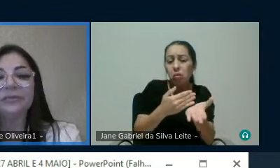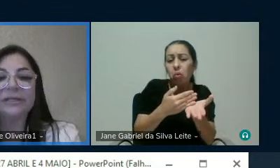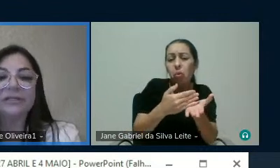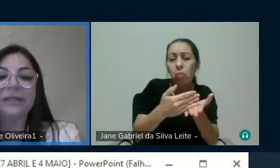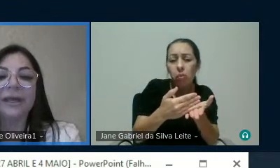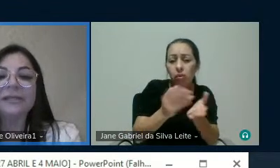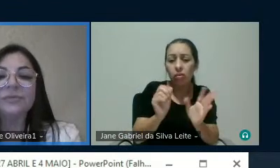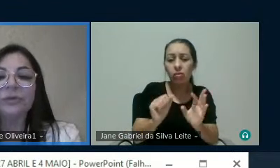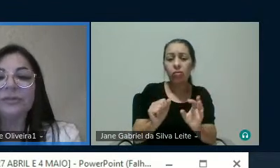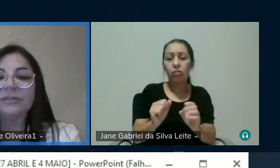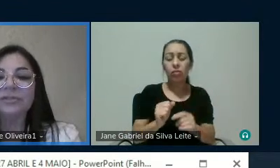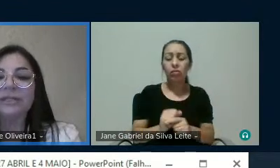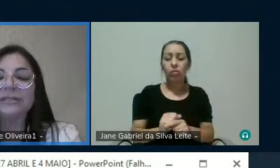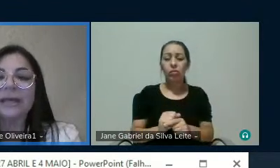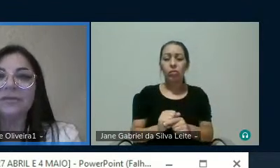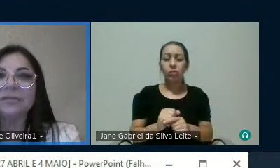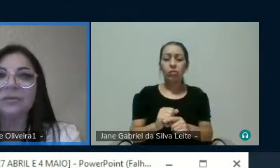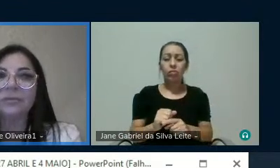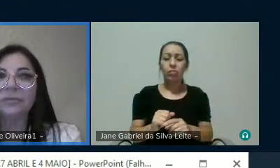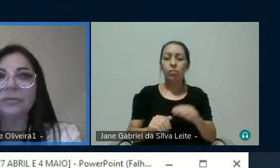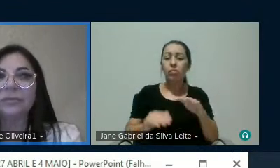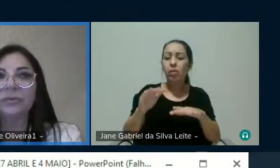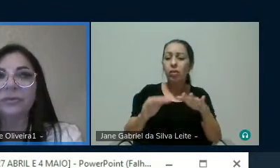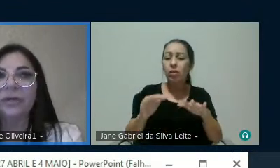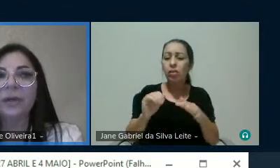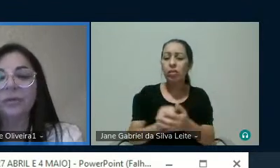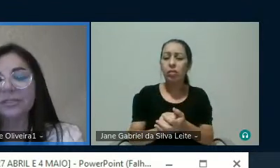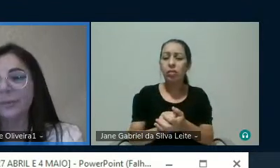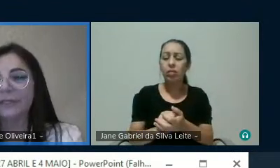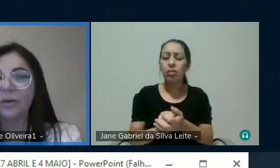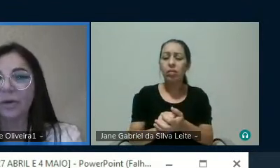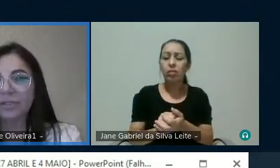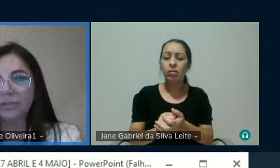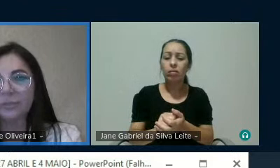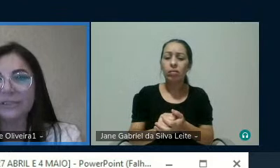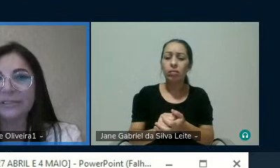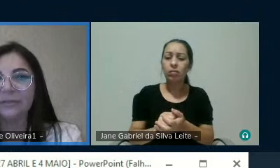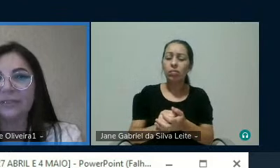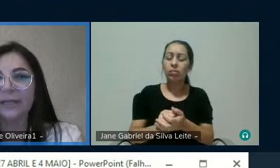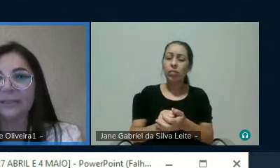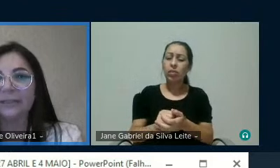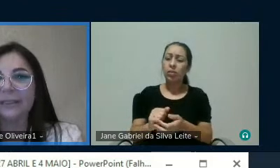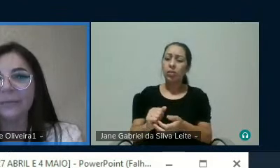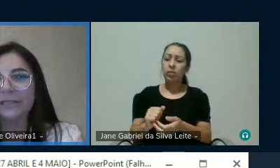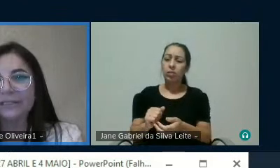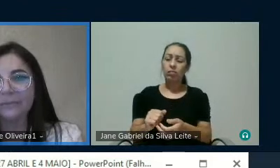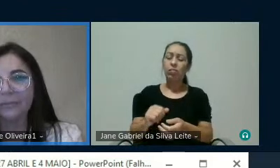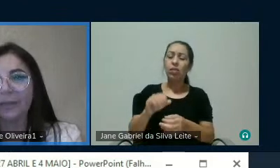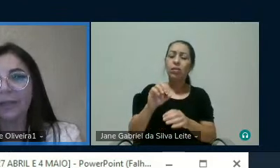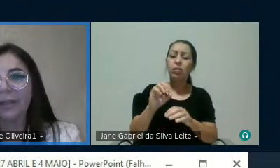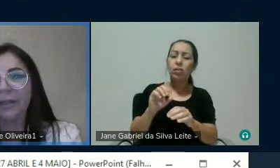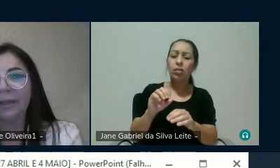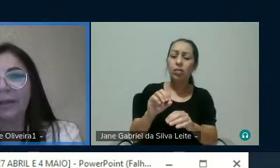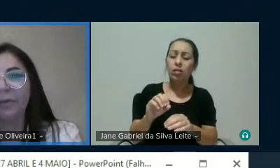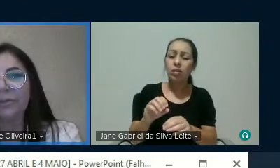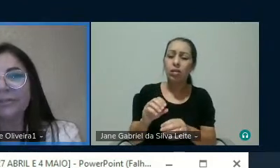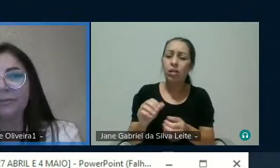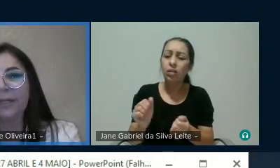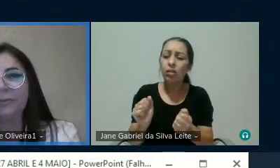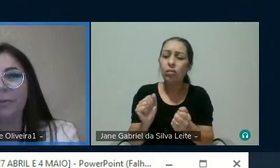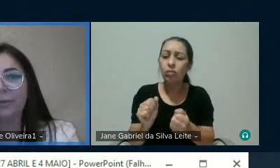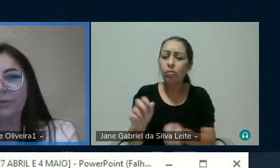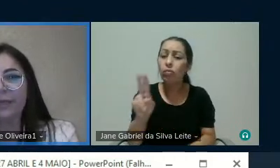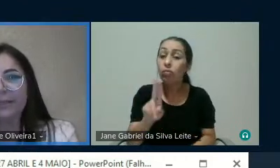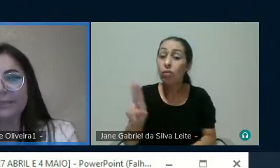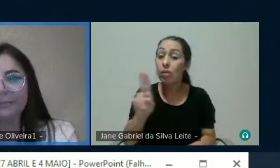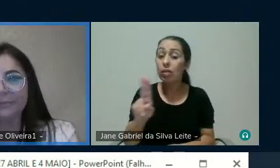para fins educacionais, muitos são utilizados como recursos pedagógicos para o ensino da Libras, o ensino